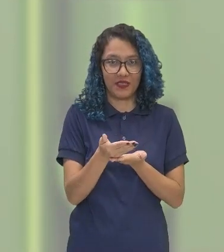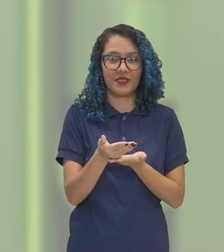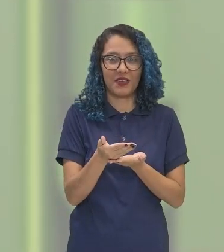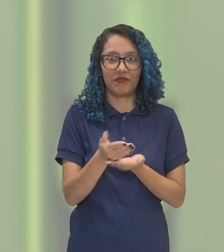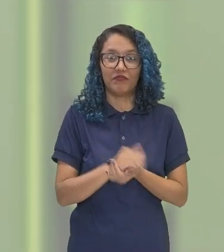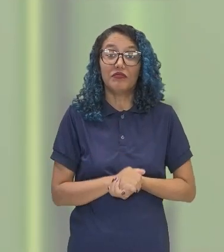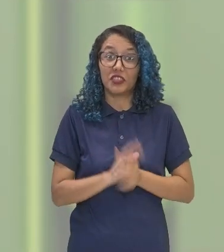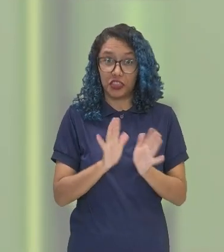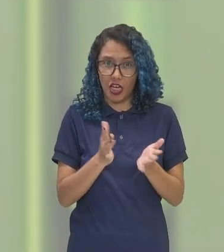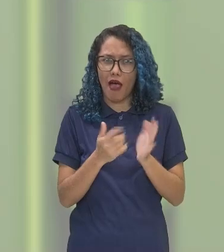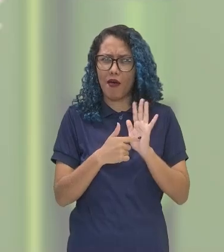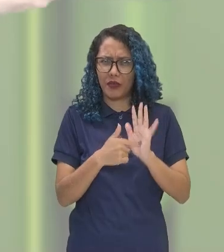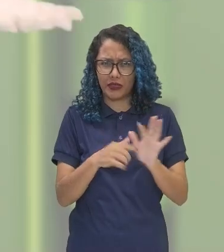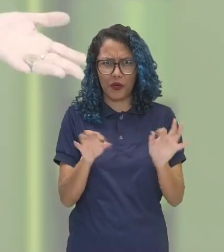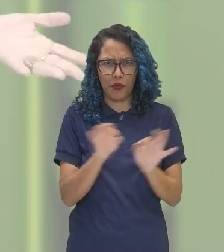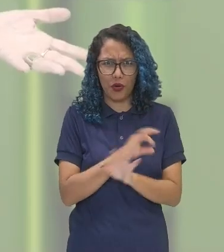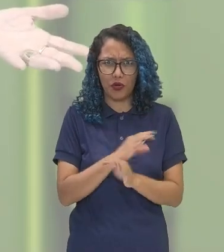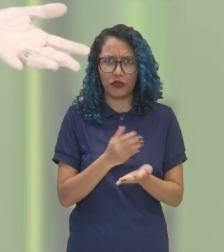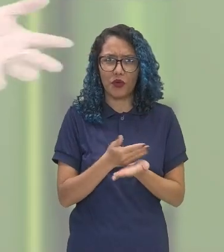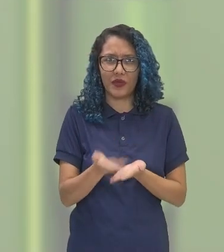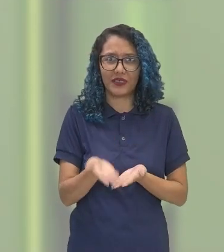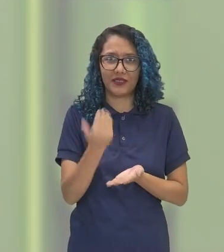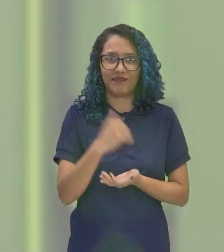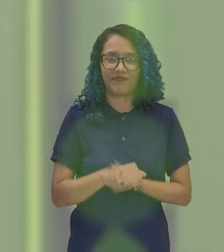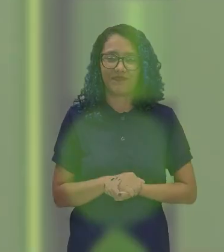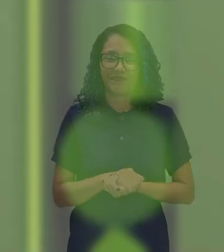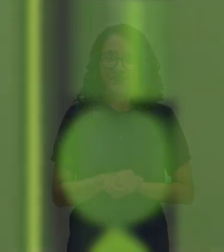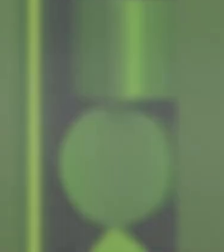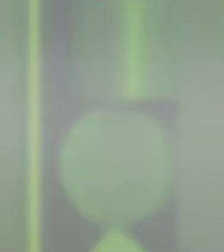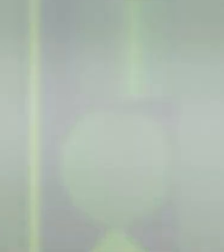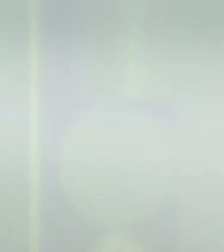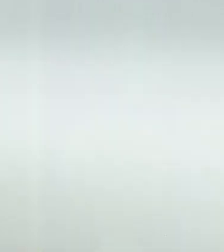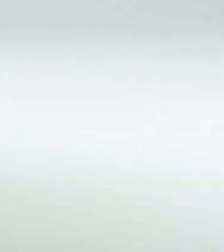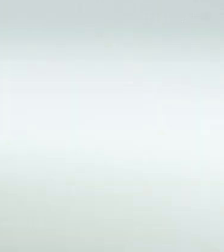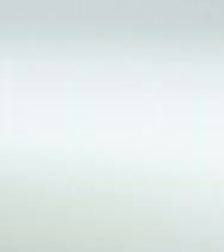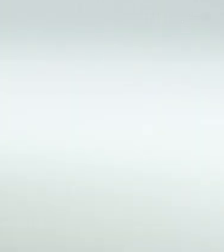já estamos apresentados, vamos à aula.